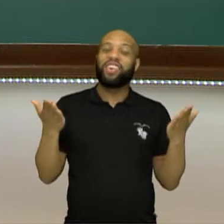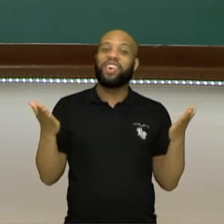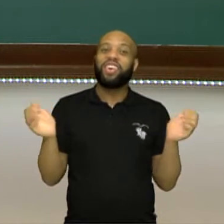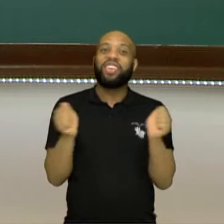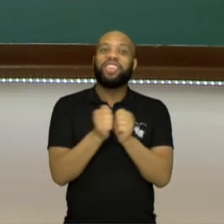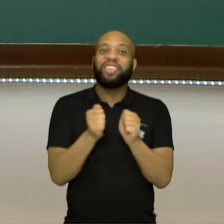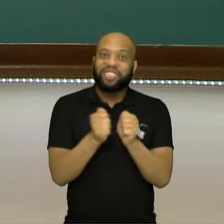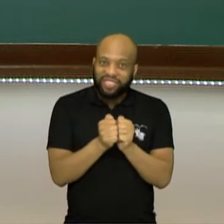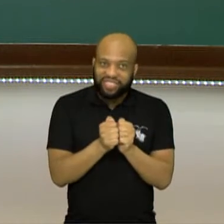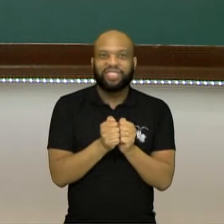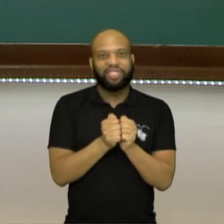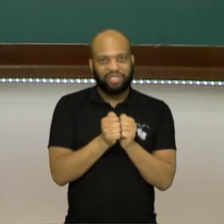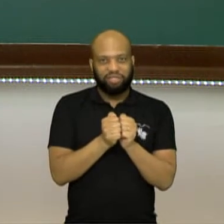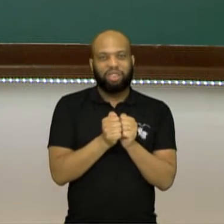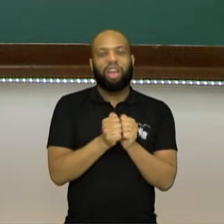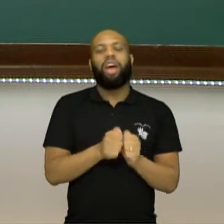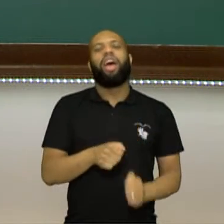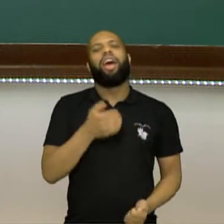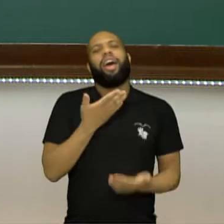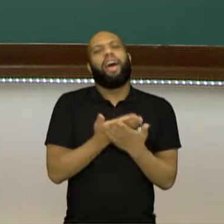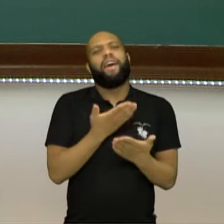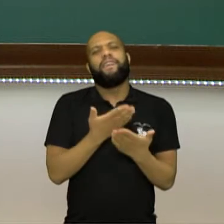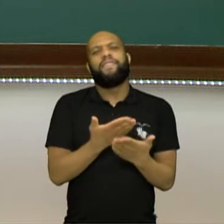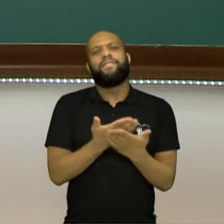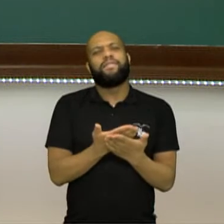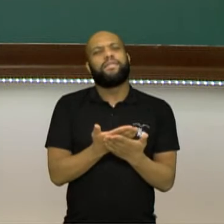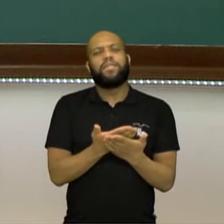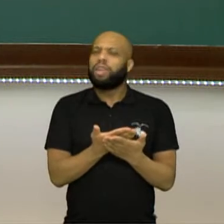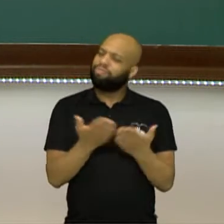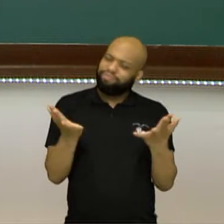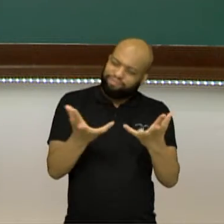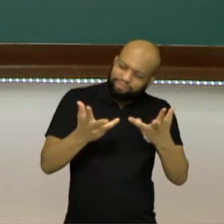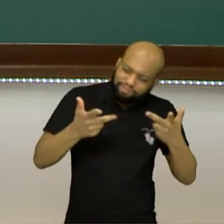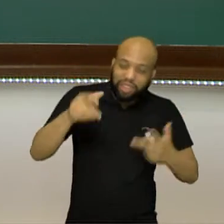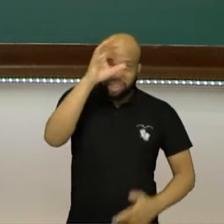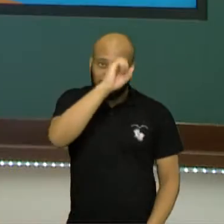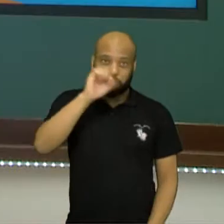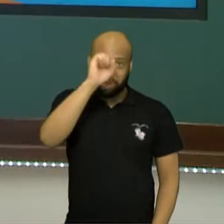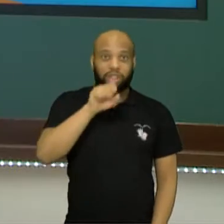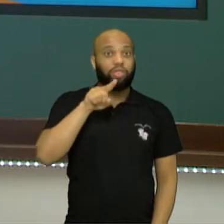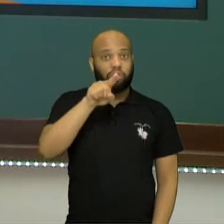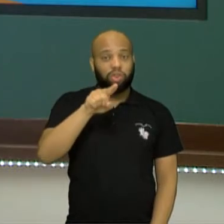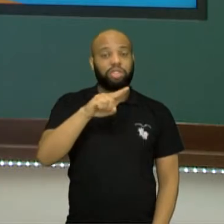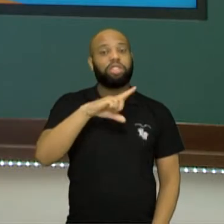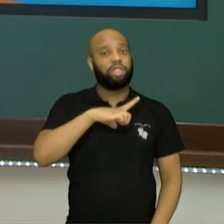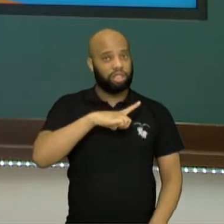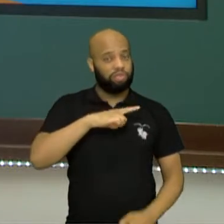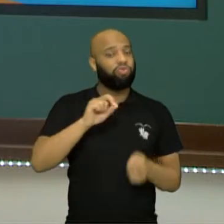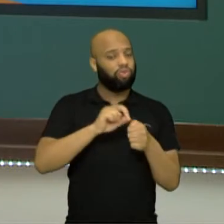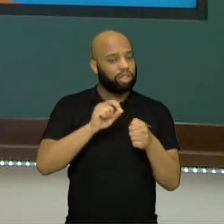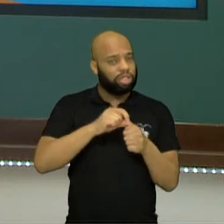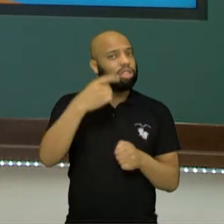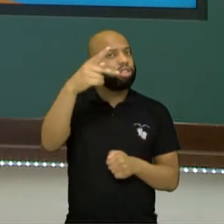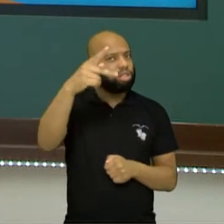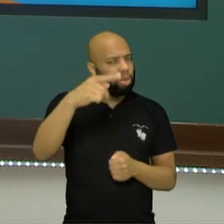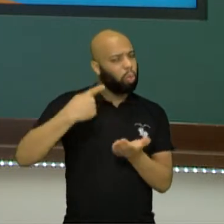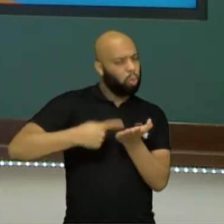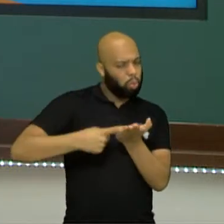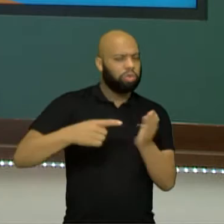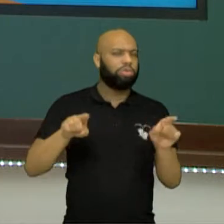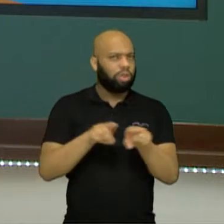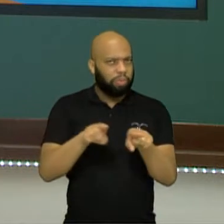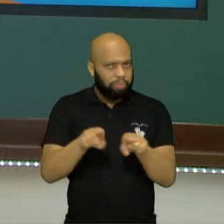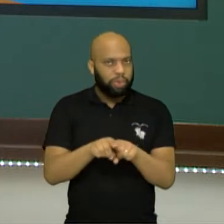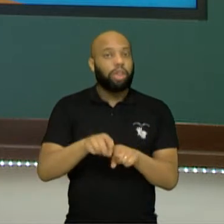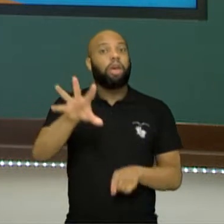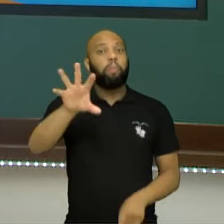nossa melhor aula, vamos aprender muito. E para aprender, você também deve fazer a sua parte nessa aula. Tenha